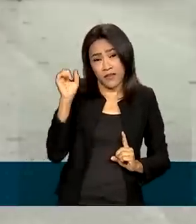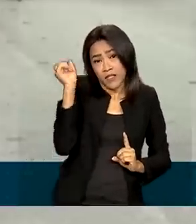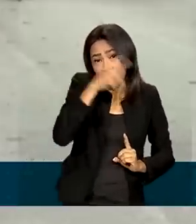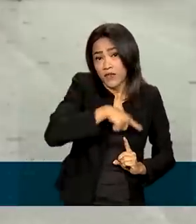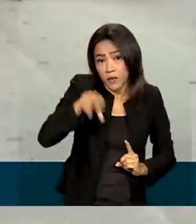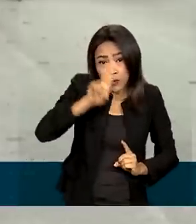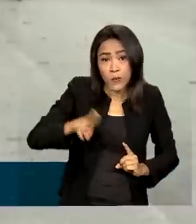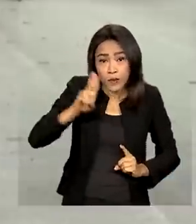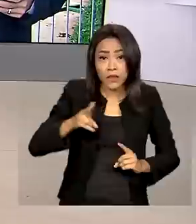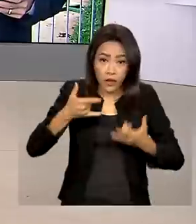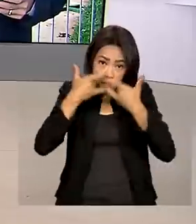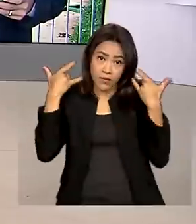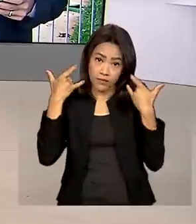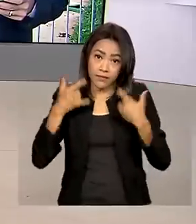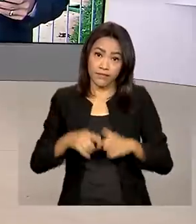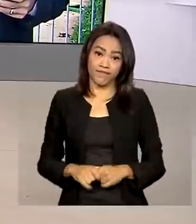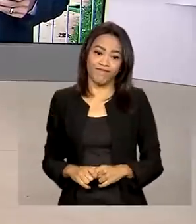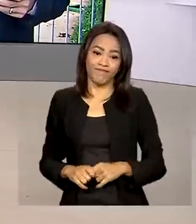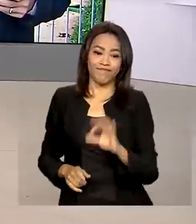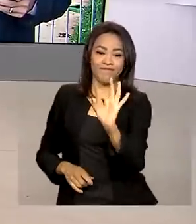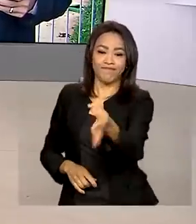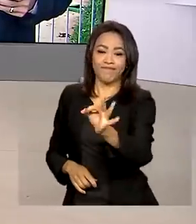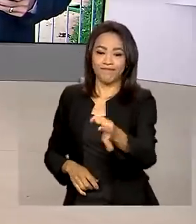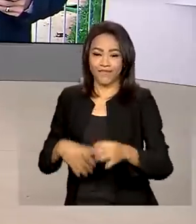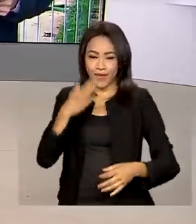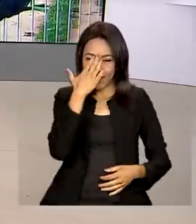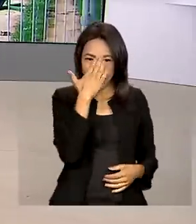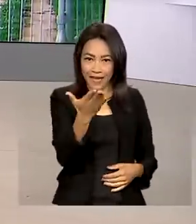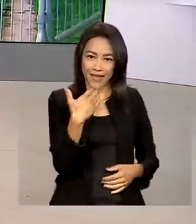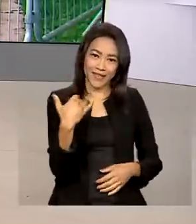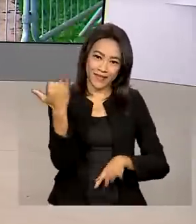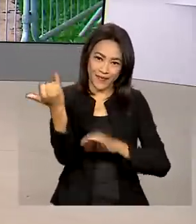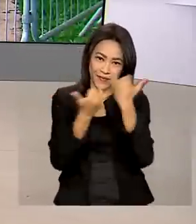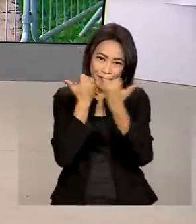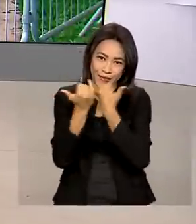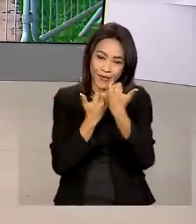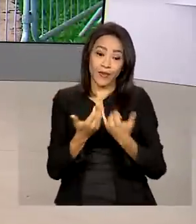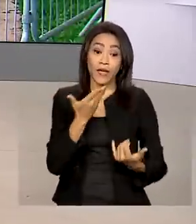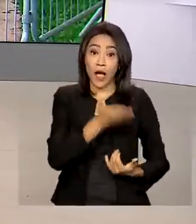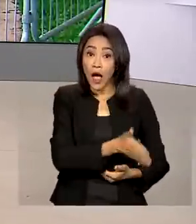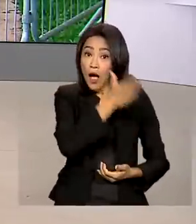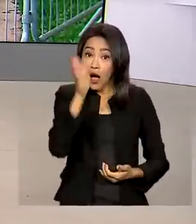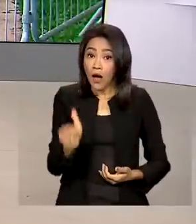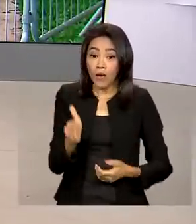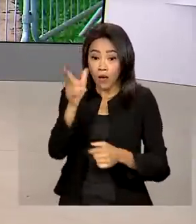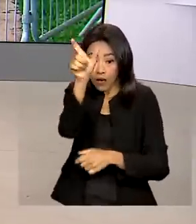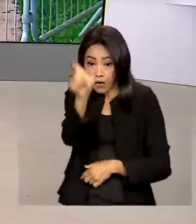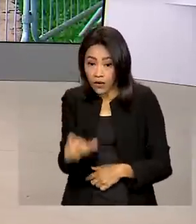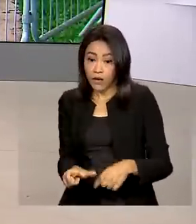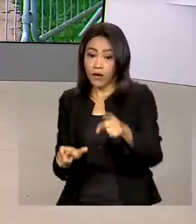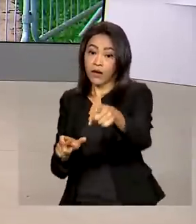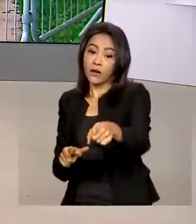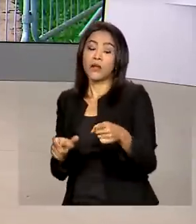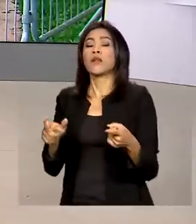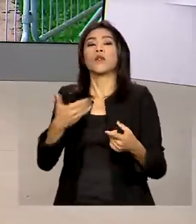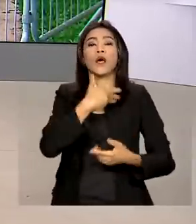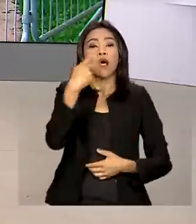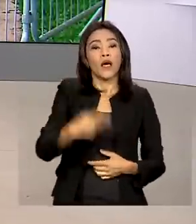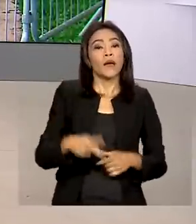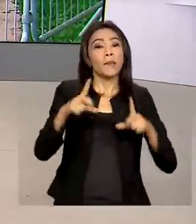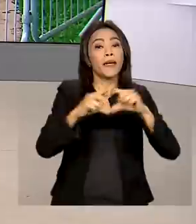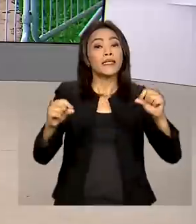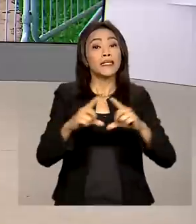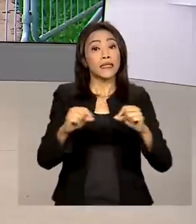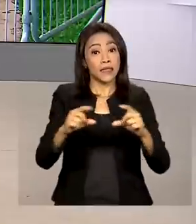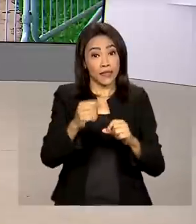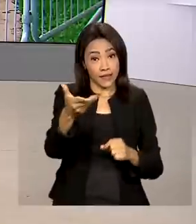corretamente. Tá certo, Júlia. Muito obrigada pelas suas informações. Olha, de São Paulo, vamos à sede do governo de transição aqui em Brasília.